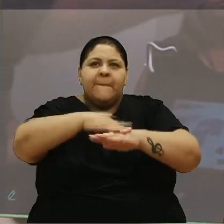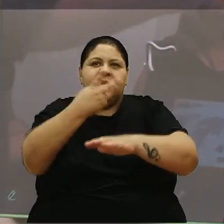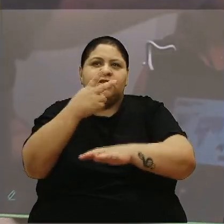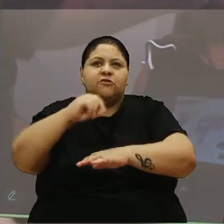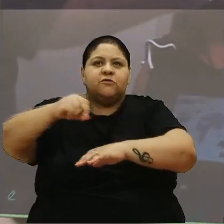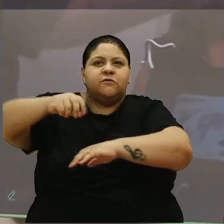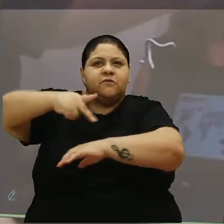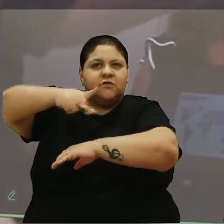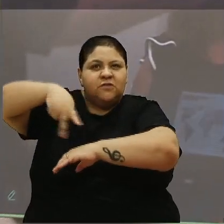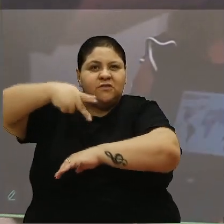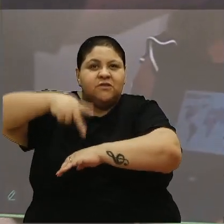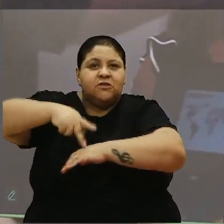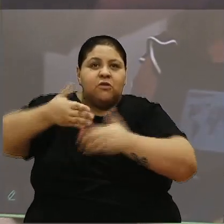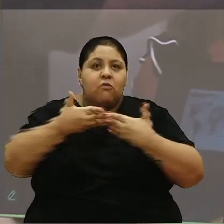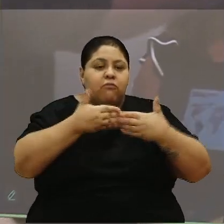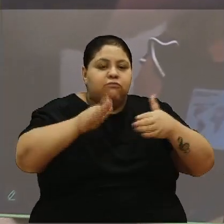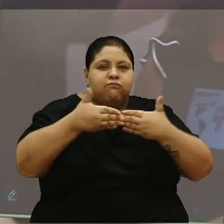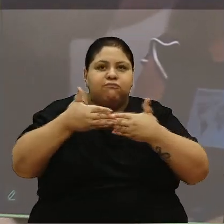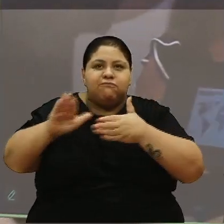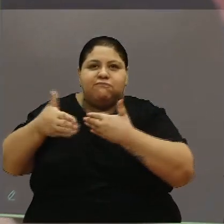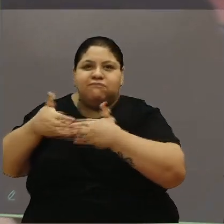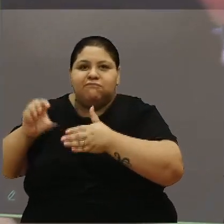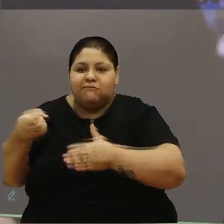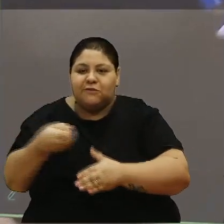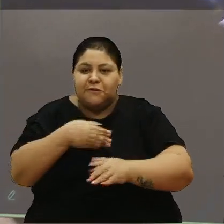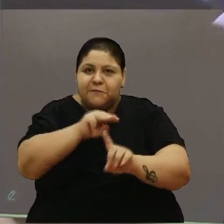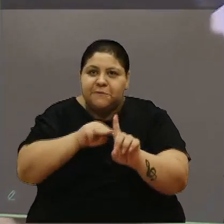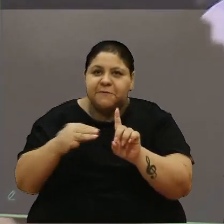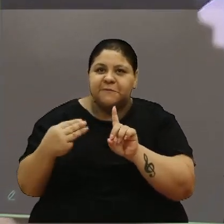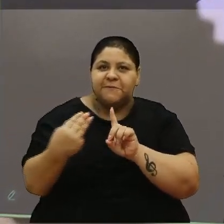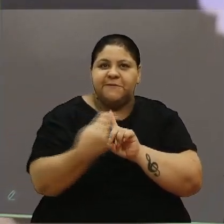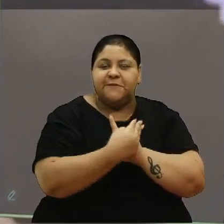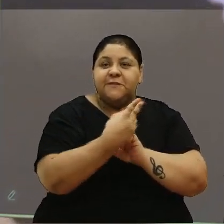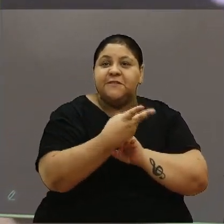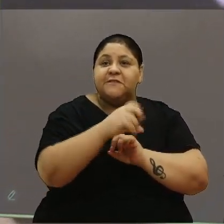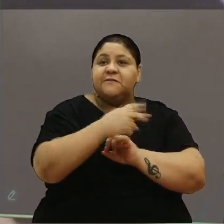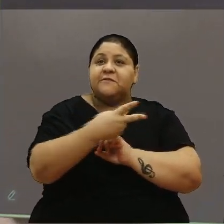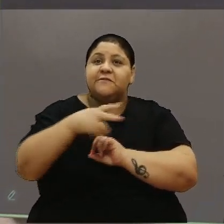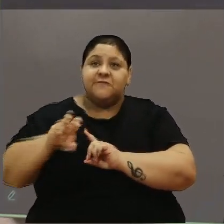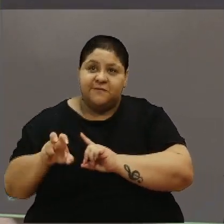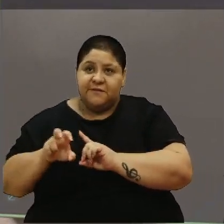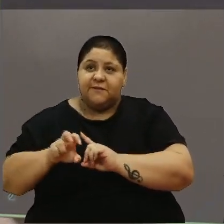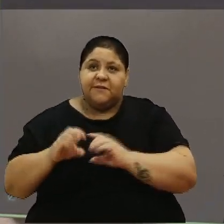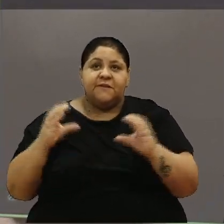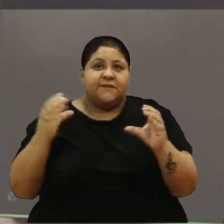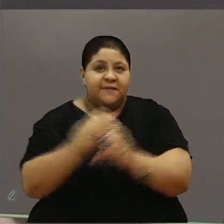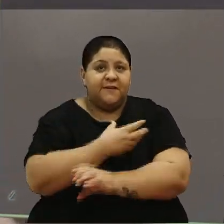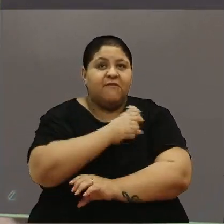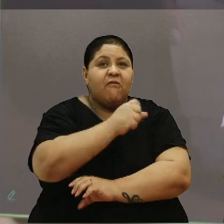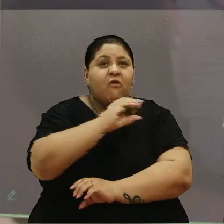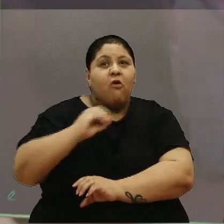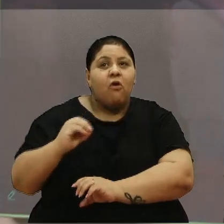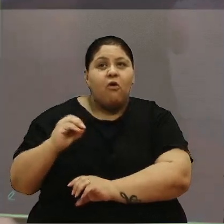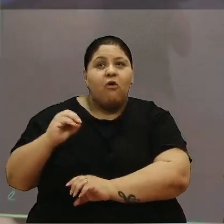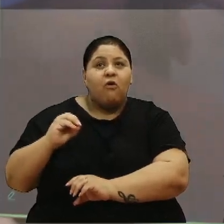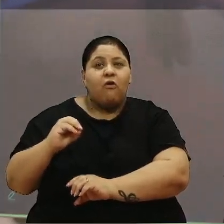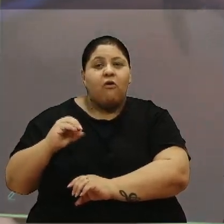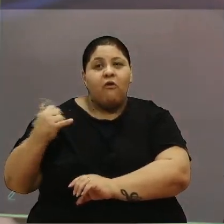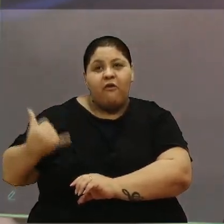países e está abrindo novos mercados. Em 2025, ao completar 80 anos, lança uma